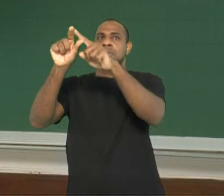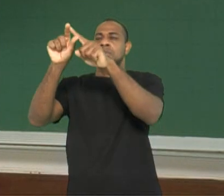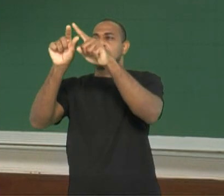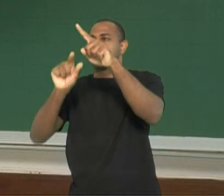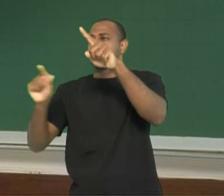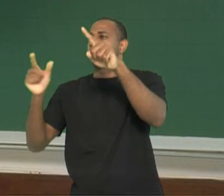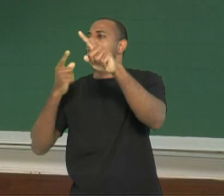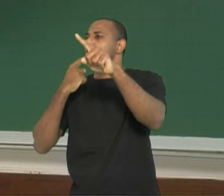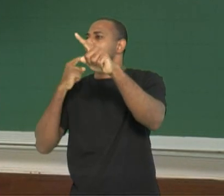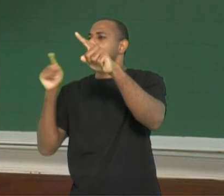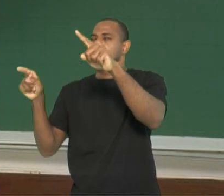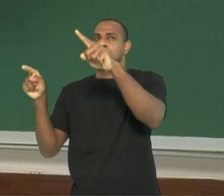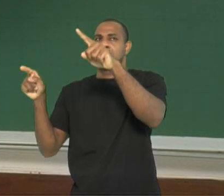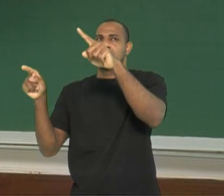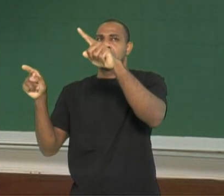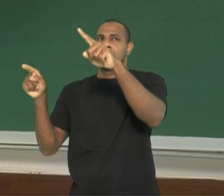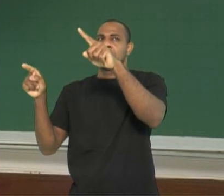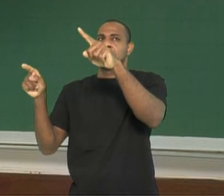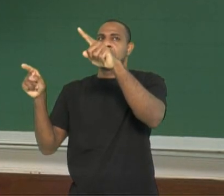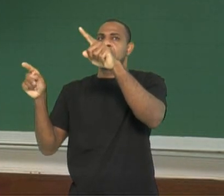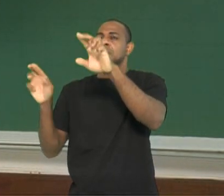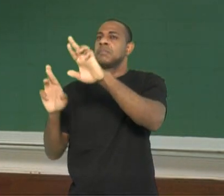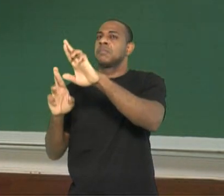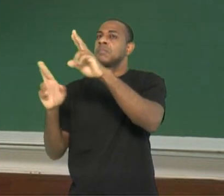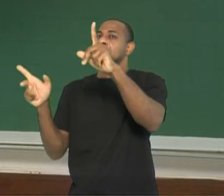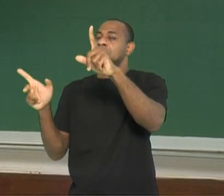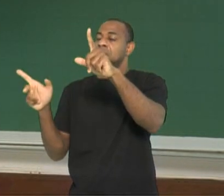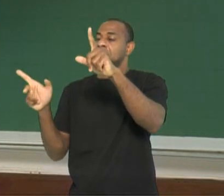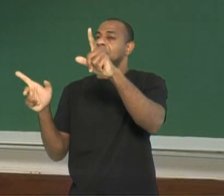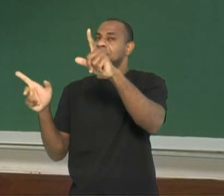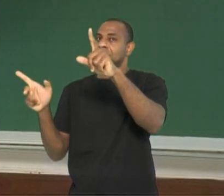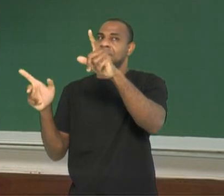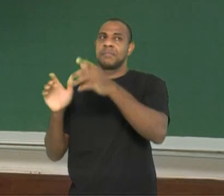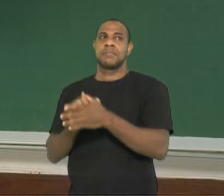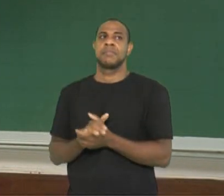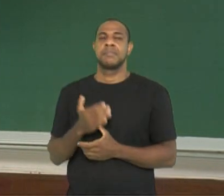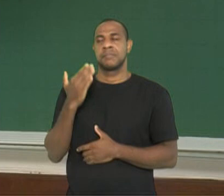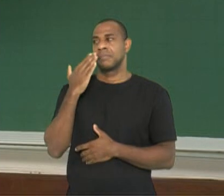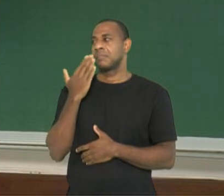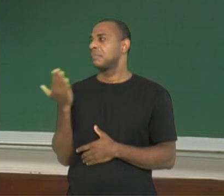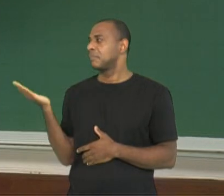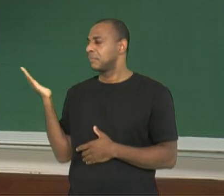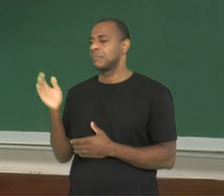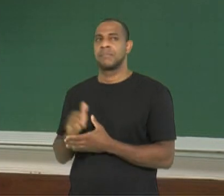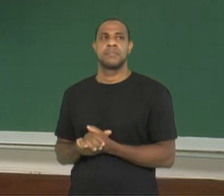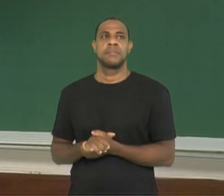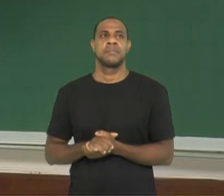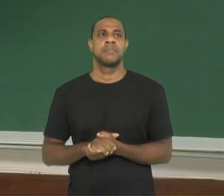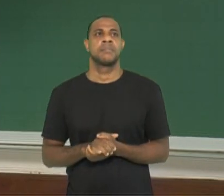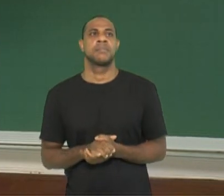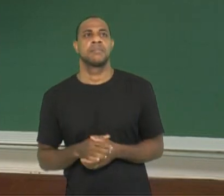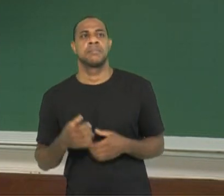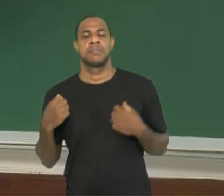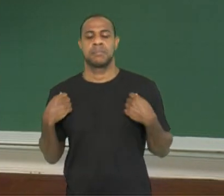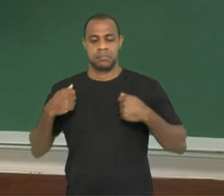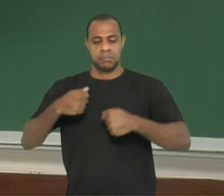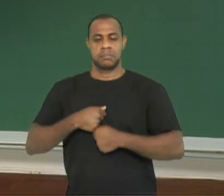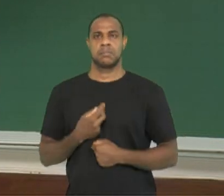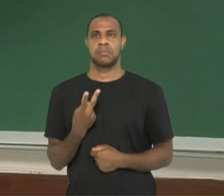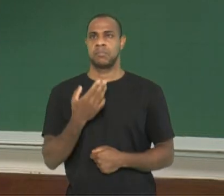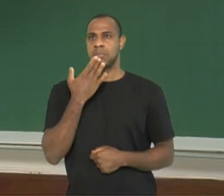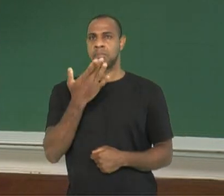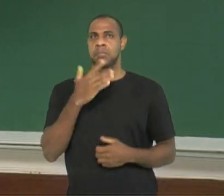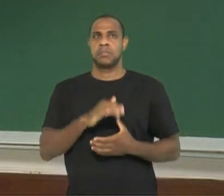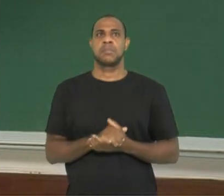o vermelho, que é uma primária. Mas elas são cores contrastantes. Quer um exemplo? Eu quero me vestir bem. Eu quero me vestir com duas cores. O que